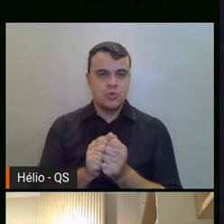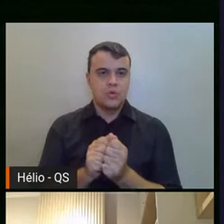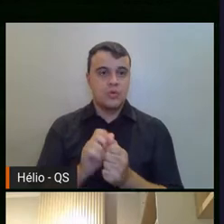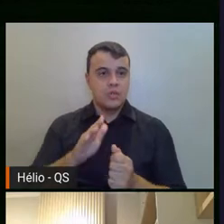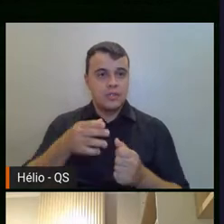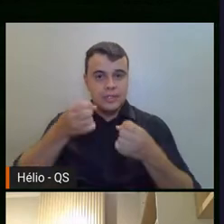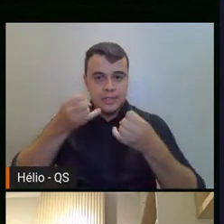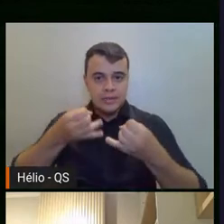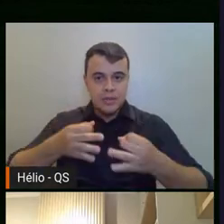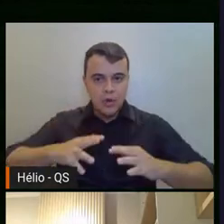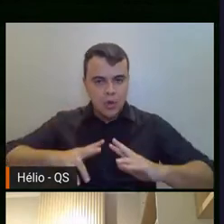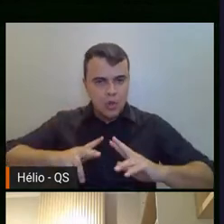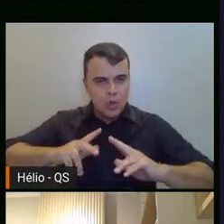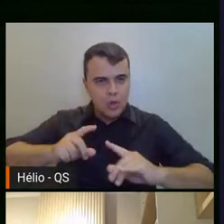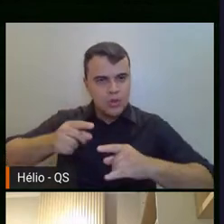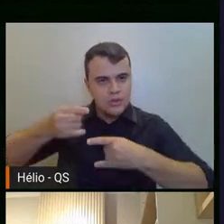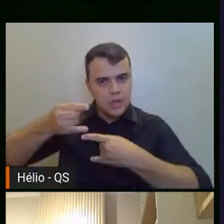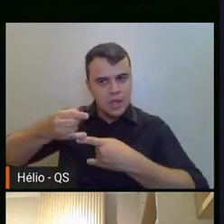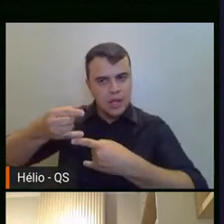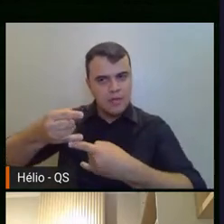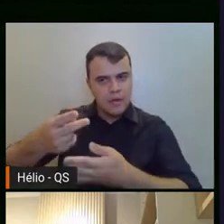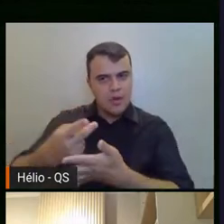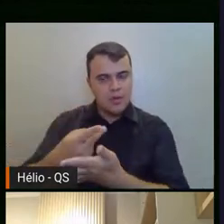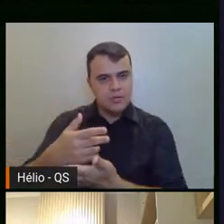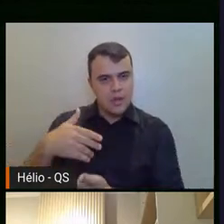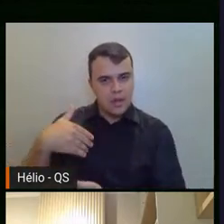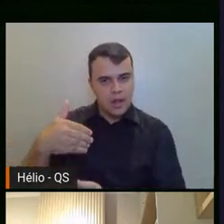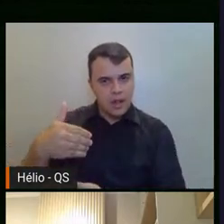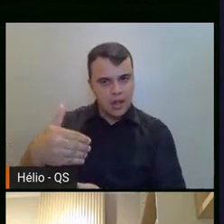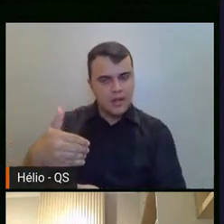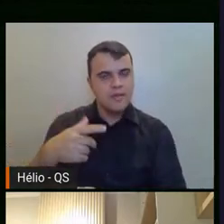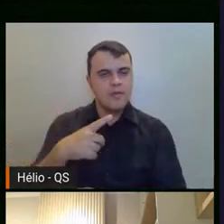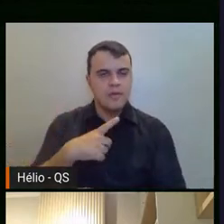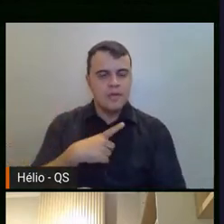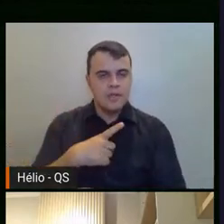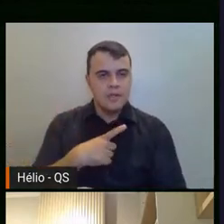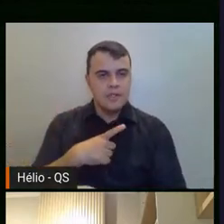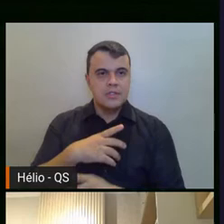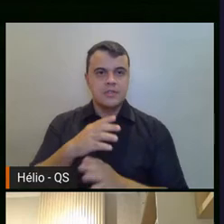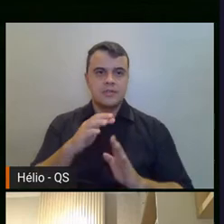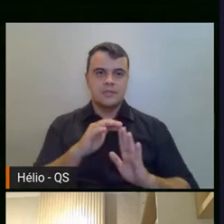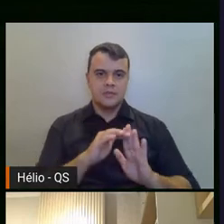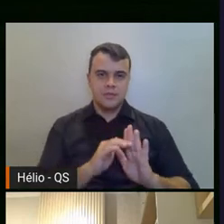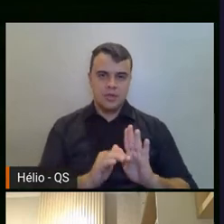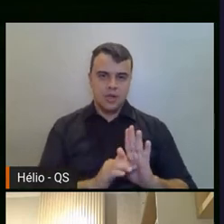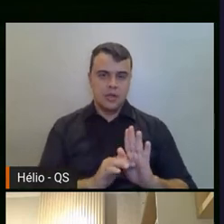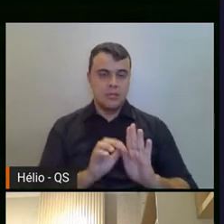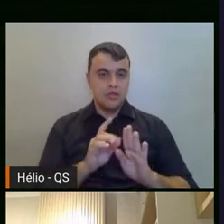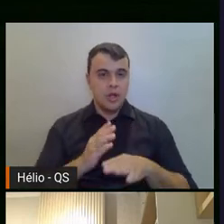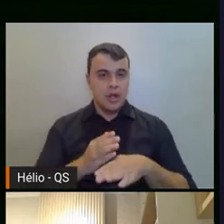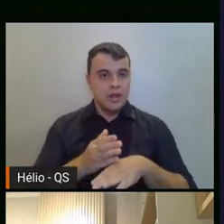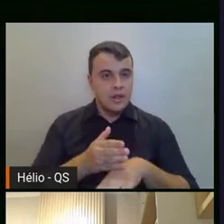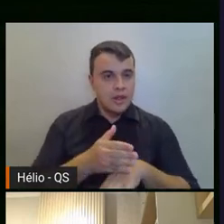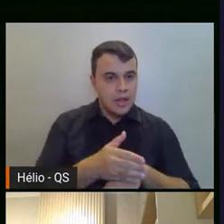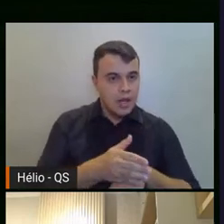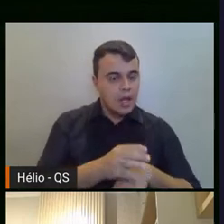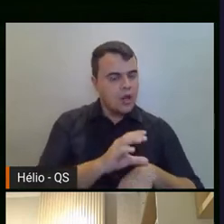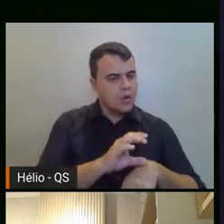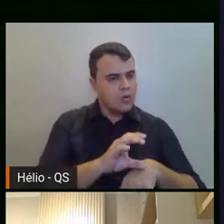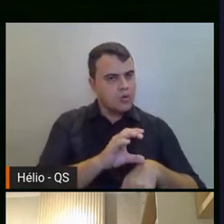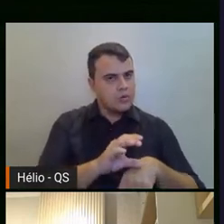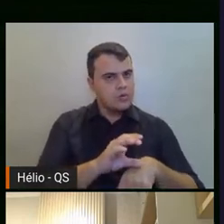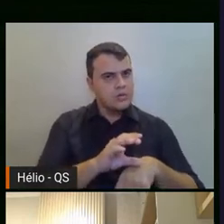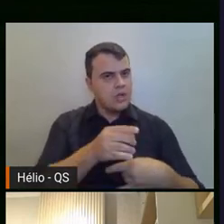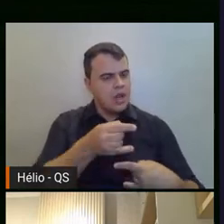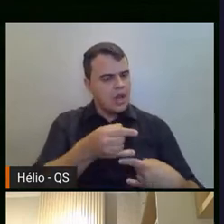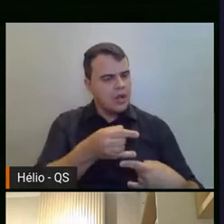já falou sobre todas as mentorias que vão estar rolando né ao longo desse programa Então é só entrar lá na página do bootcamp tem a minha de